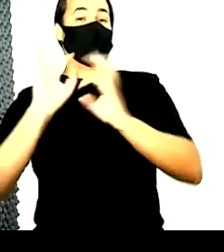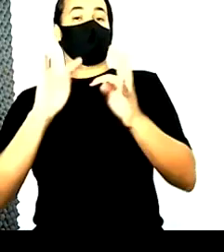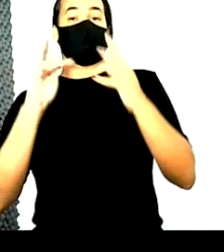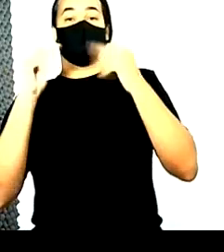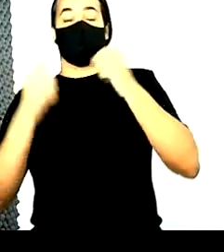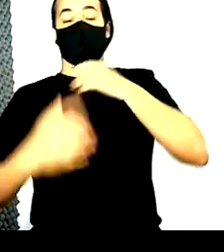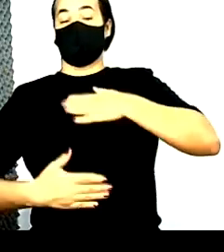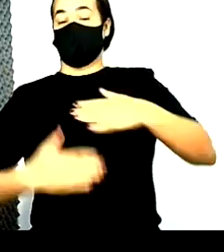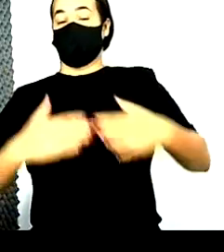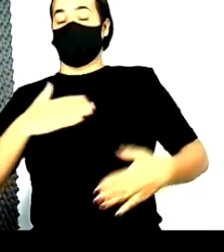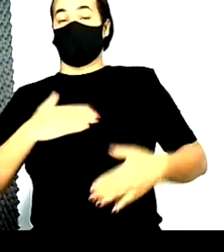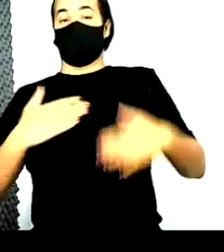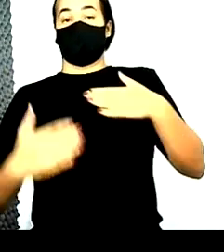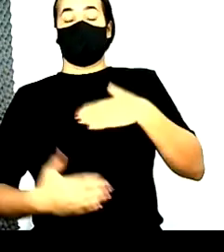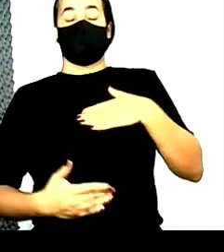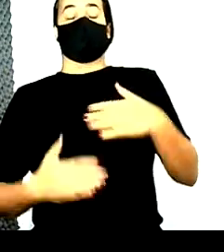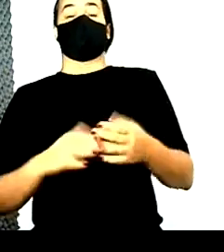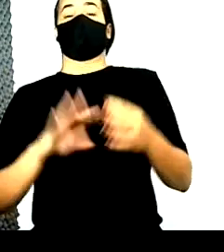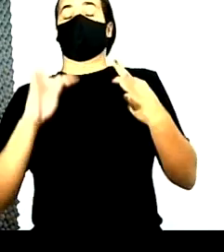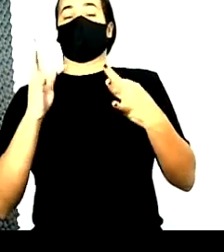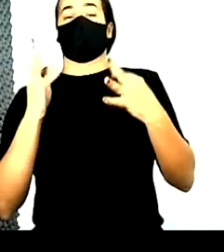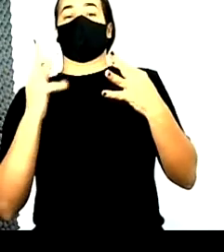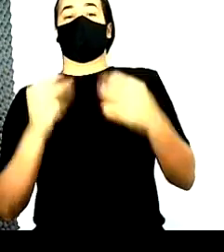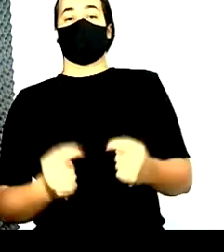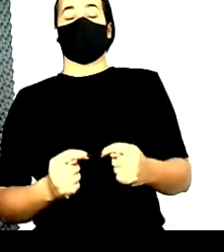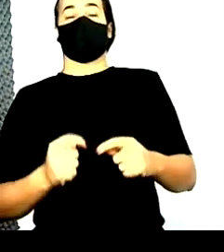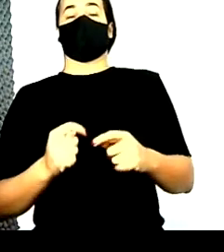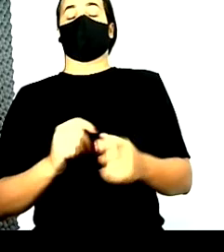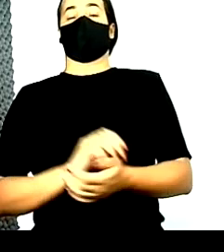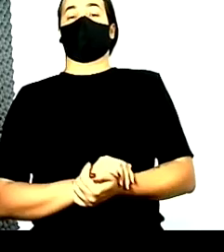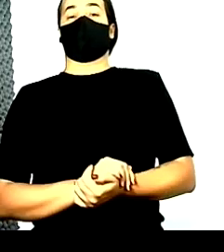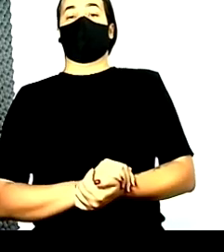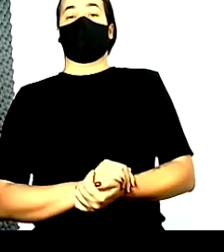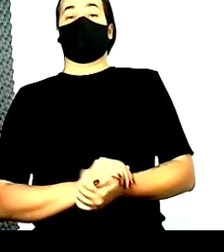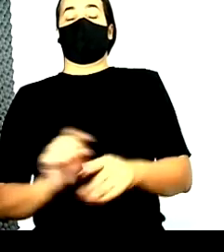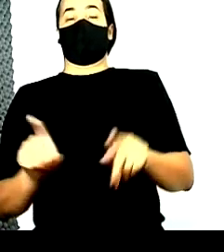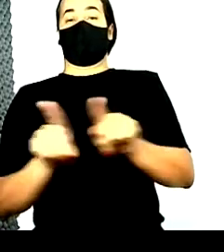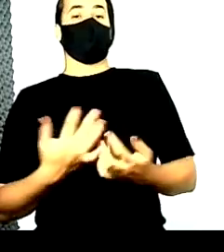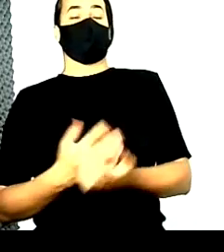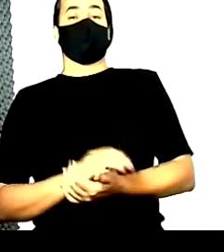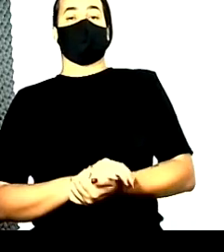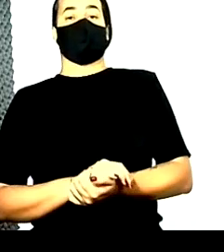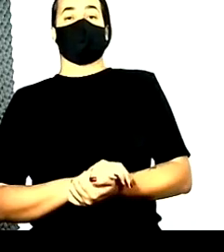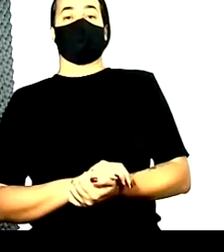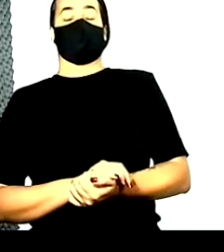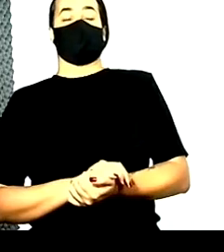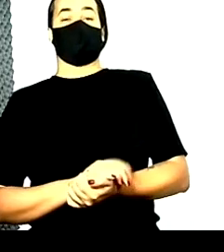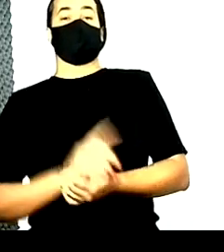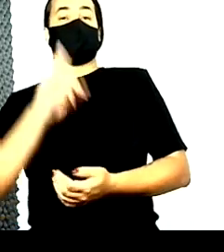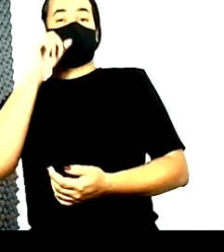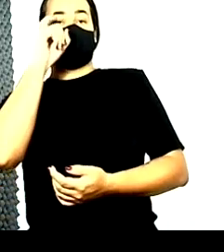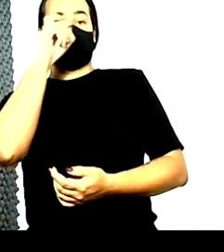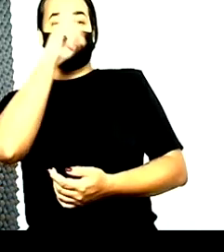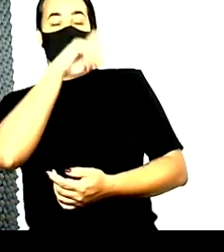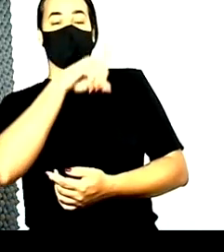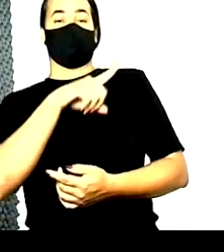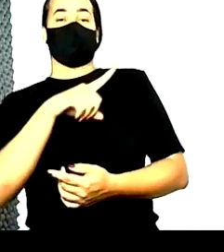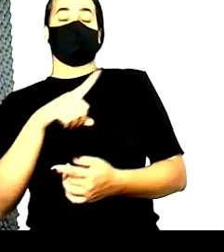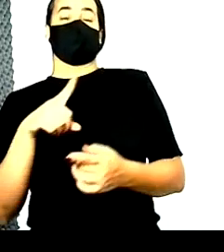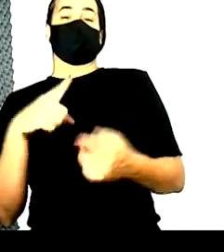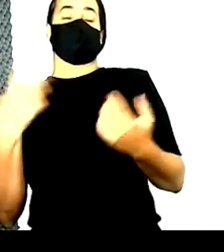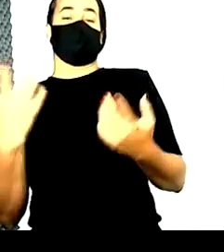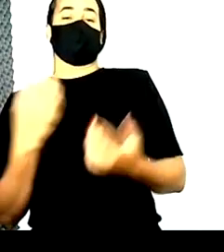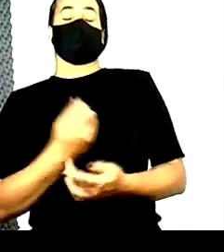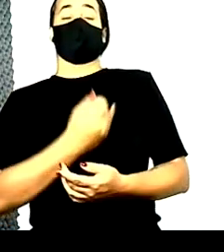funcionamento de outras glândulas, como a tireoide, como as glândulas sexuais, mas também tem suas dificuldades, que no caso aqui seria o quê?